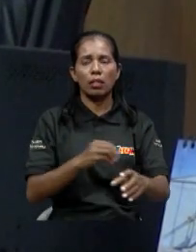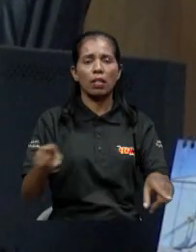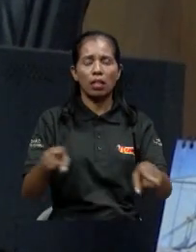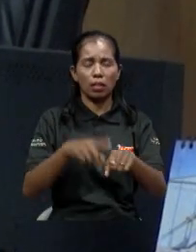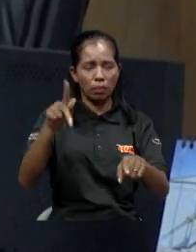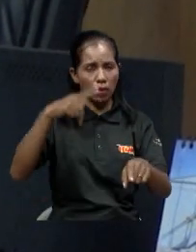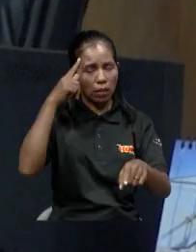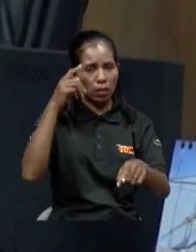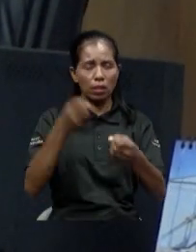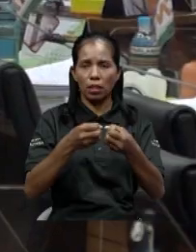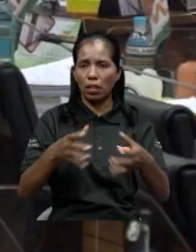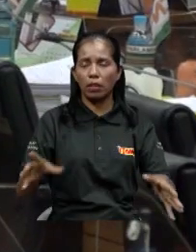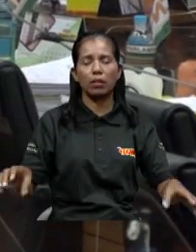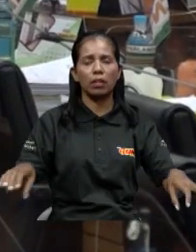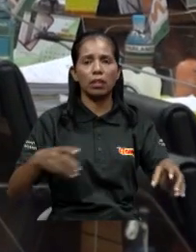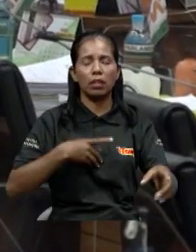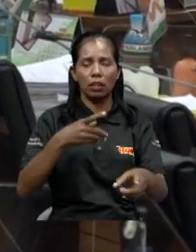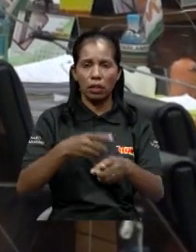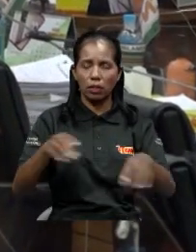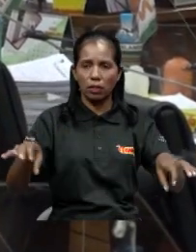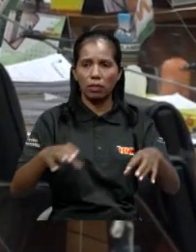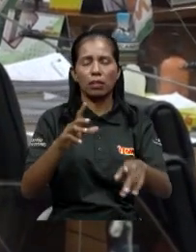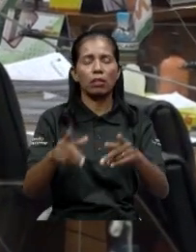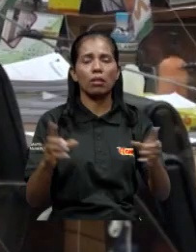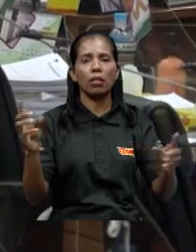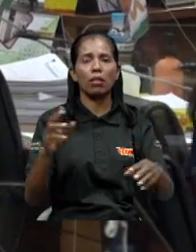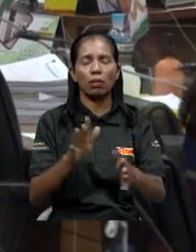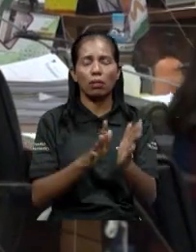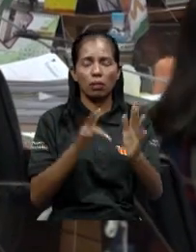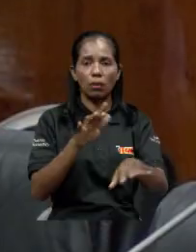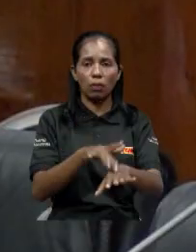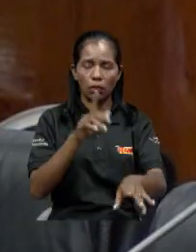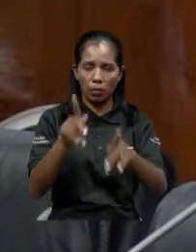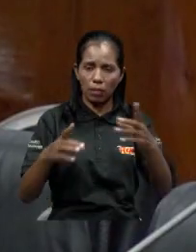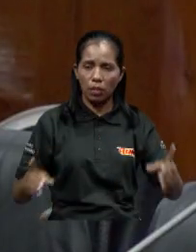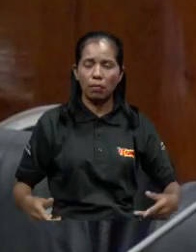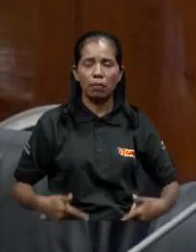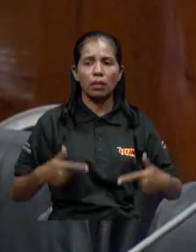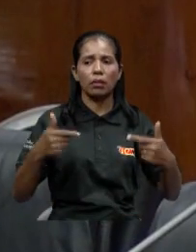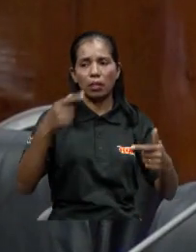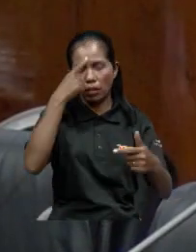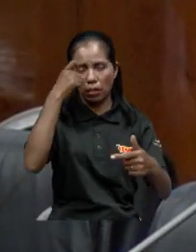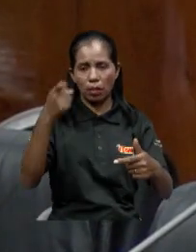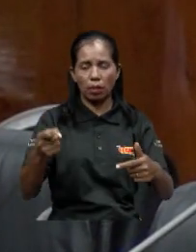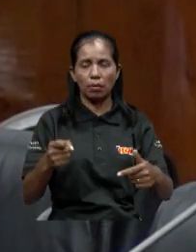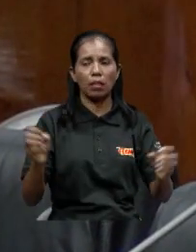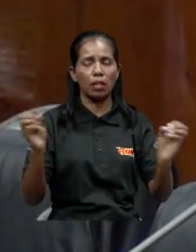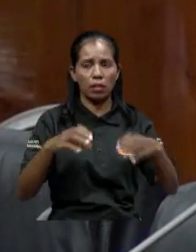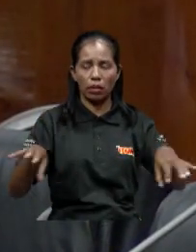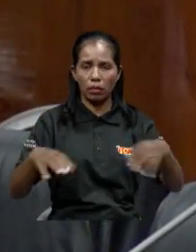sira nebelá com direito serviço ou de afeta ba Emmanuel Morris. Mandati preocupa a situação ne, também aumenta desemprego e